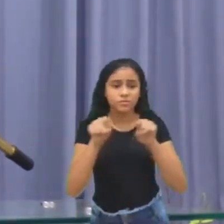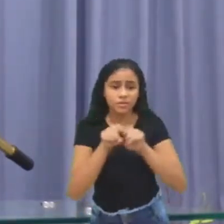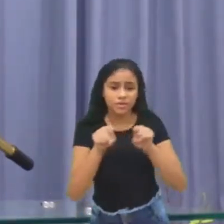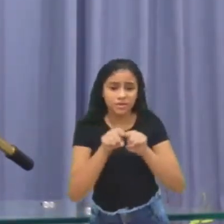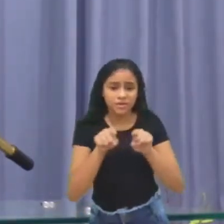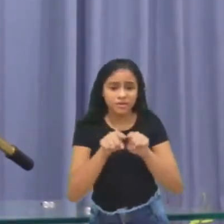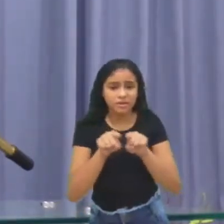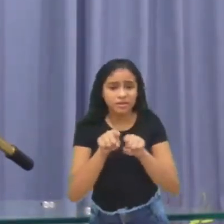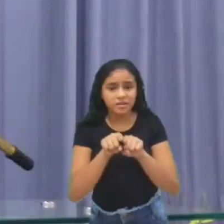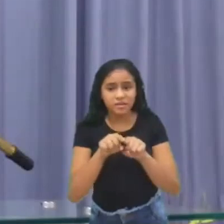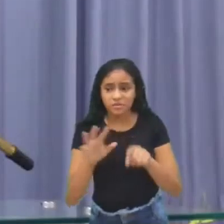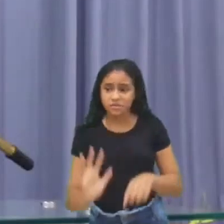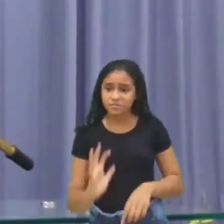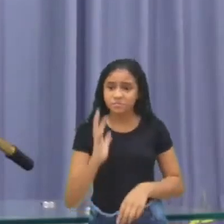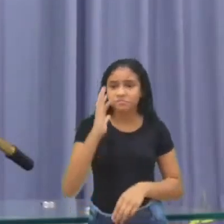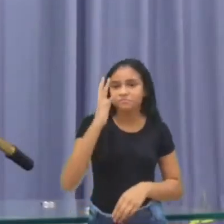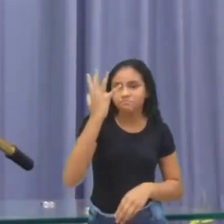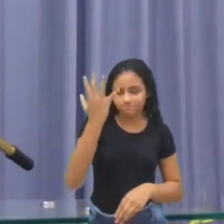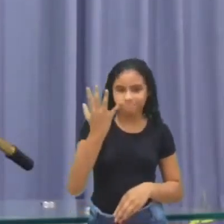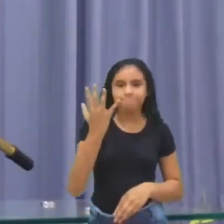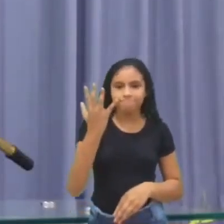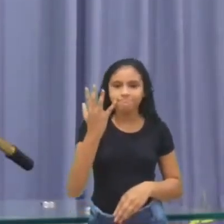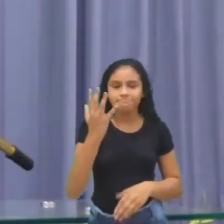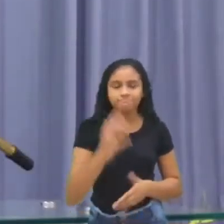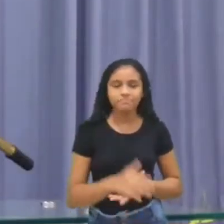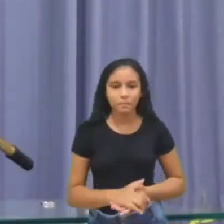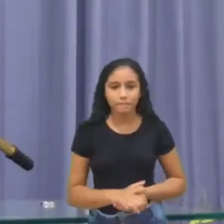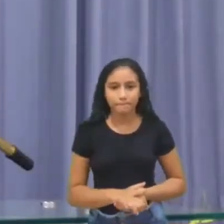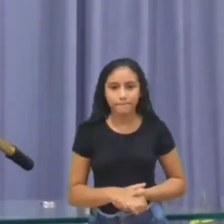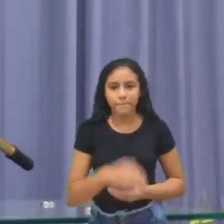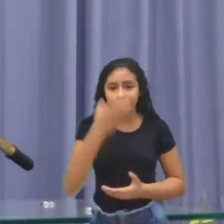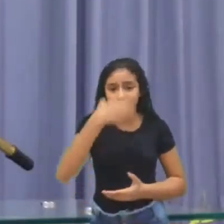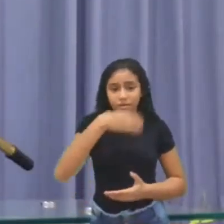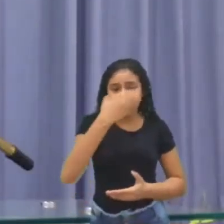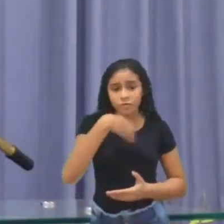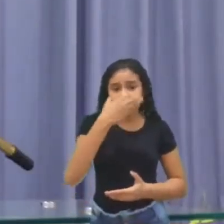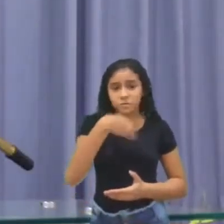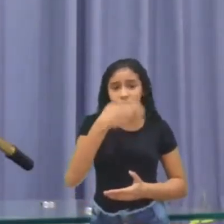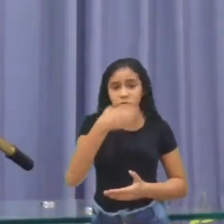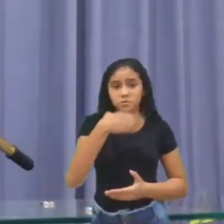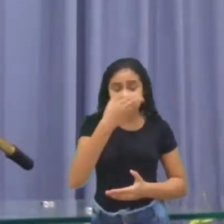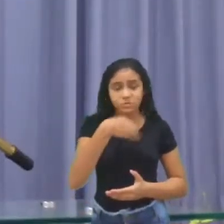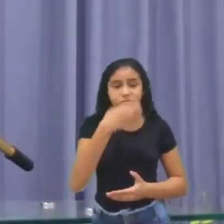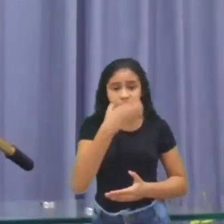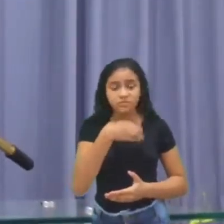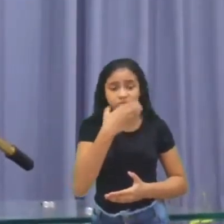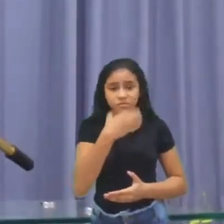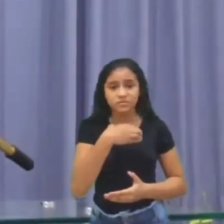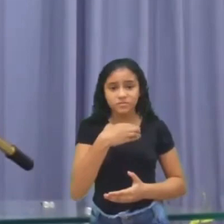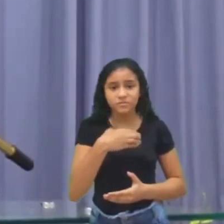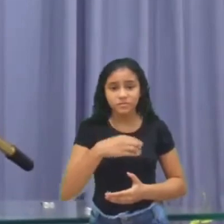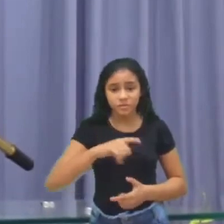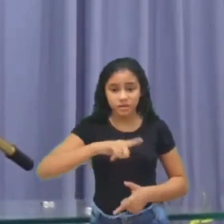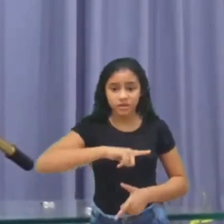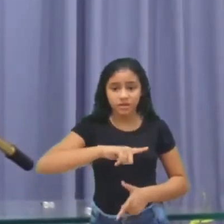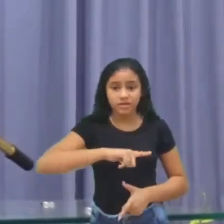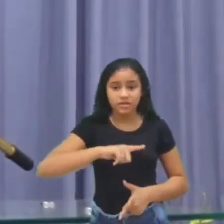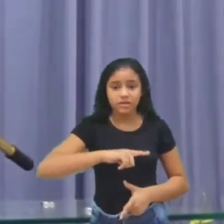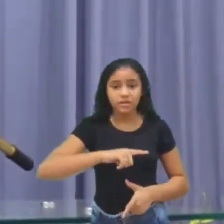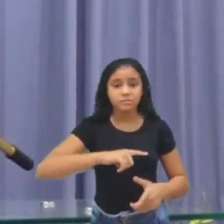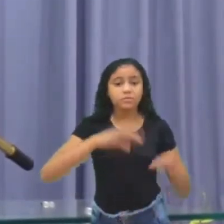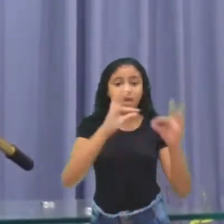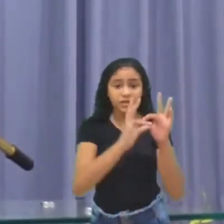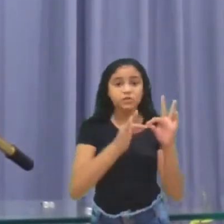Moisés havia dito, trouxeram do fruto da terra. E era o tempo das uvas temporãs.